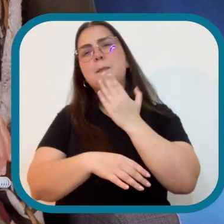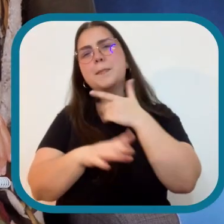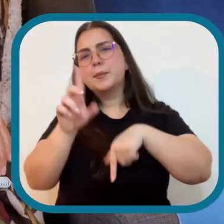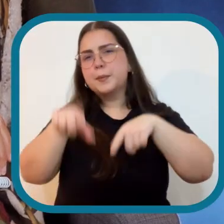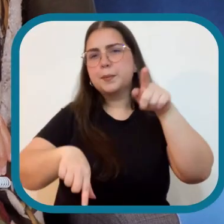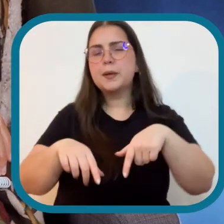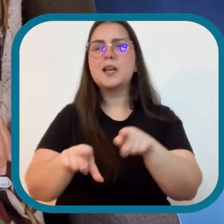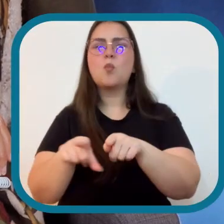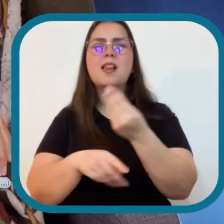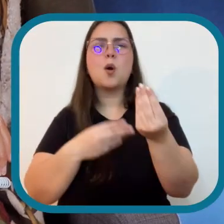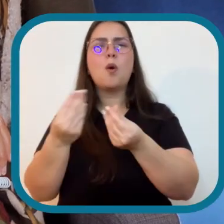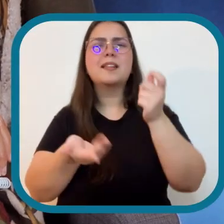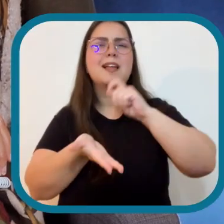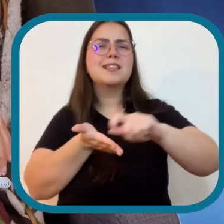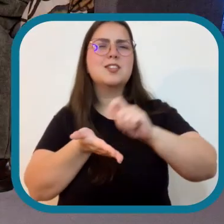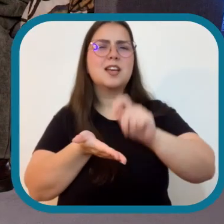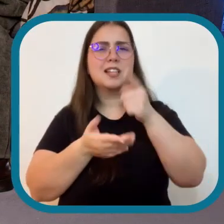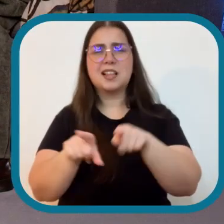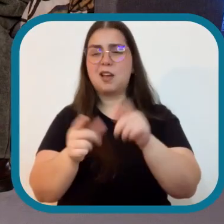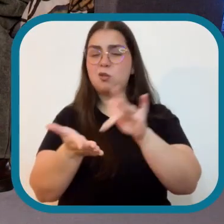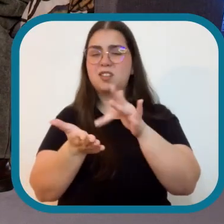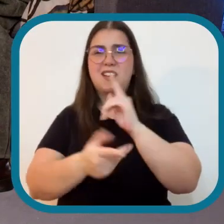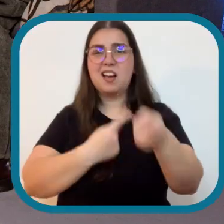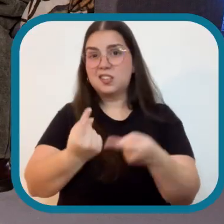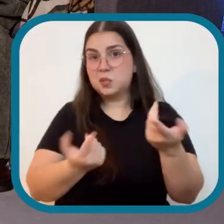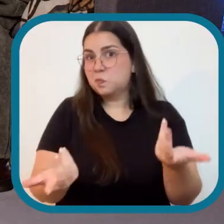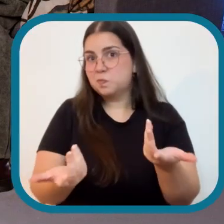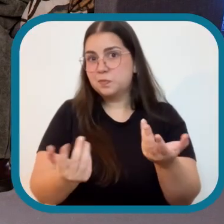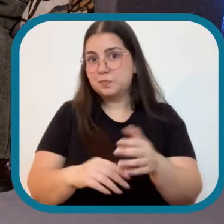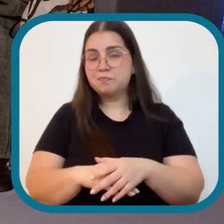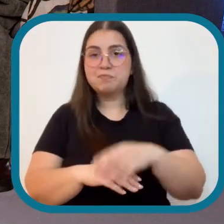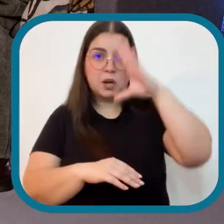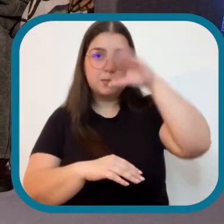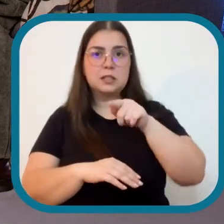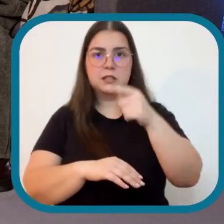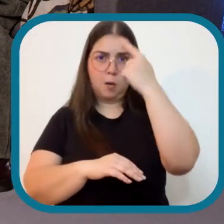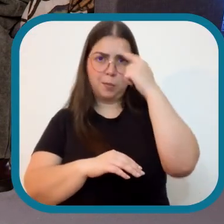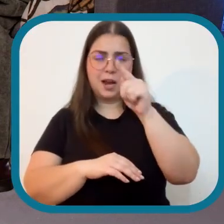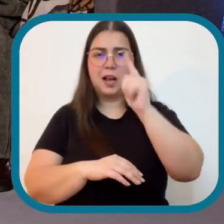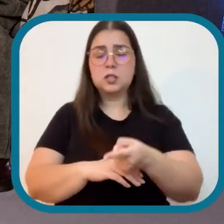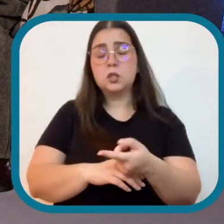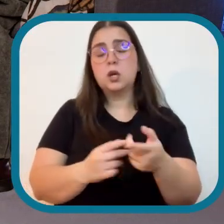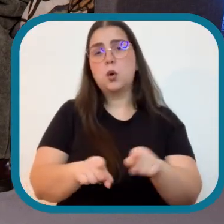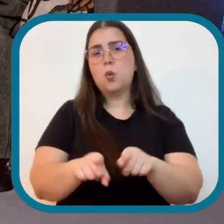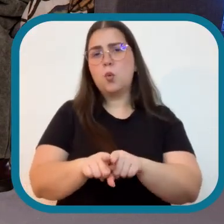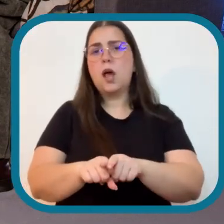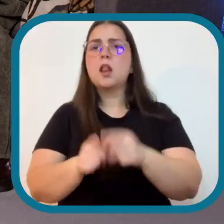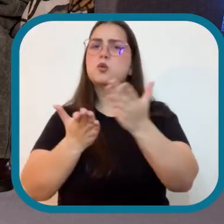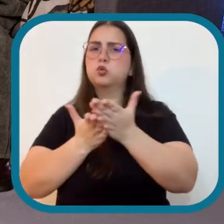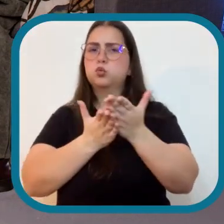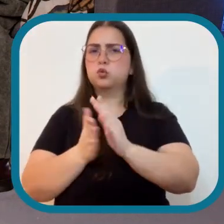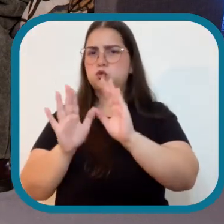da escrita numa obra literária? Não sei se sabe que já houve um estudo